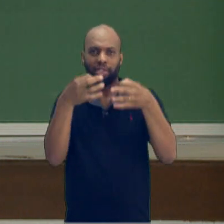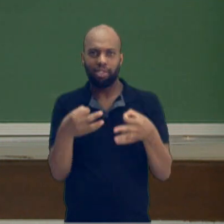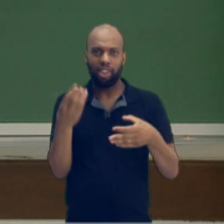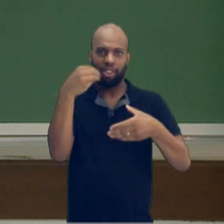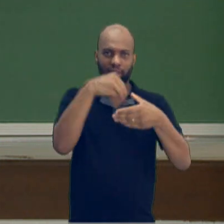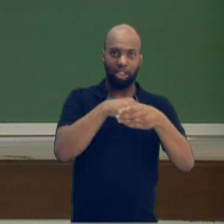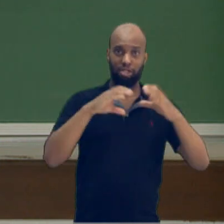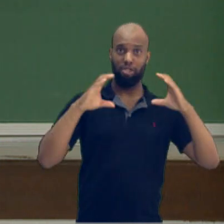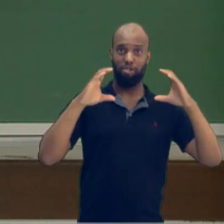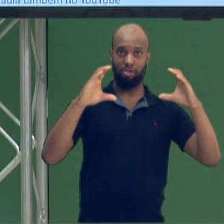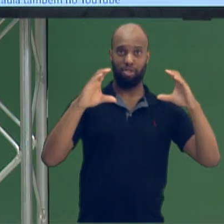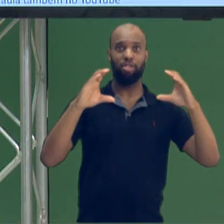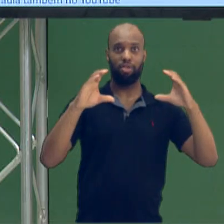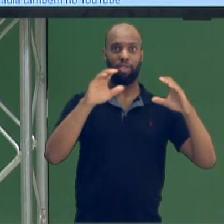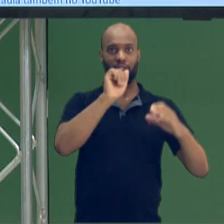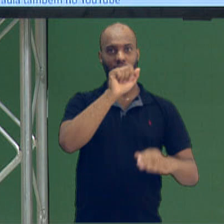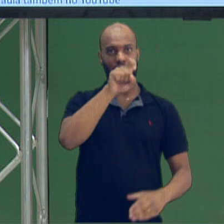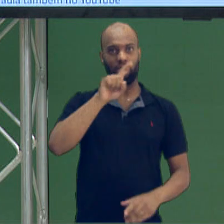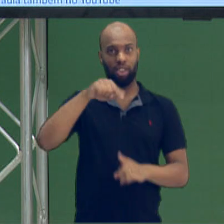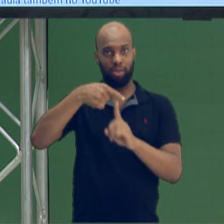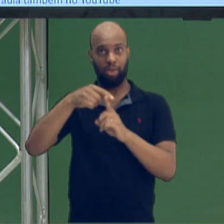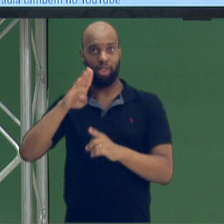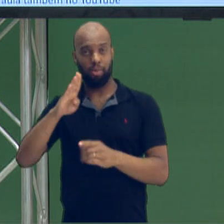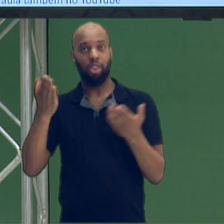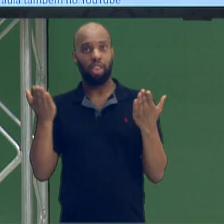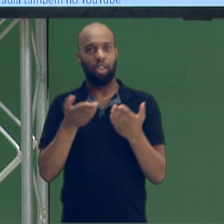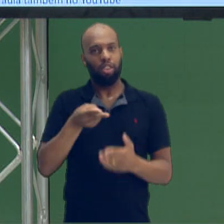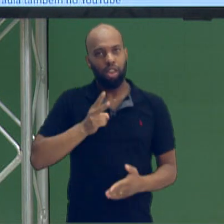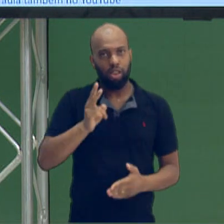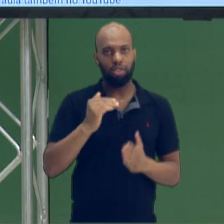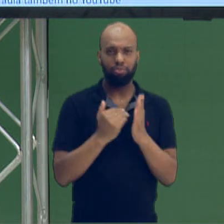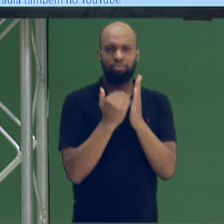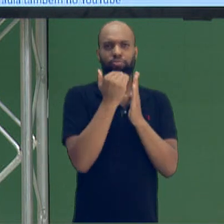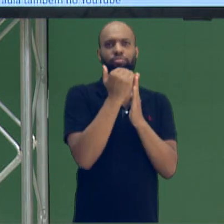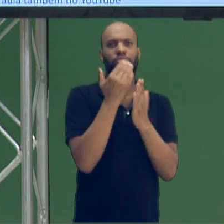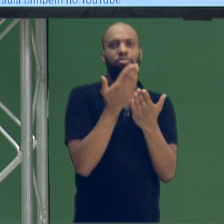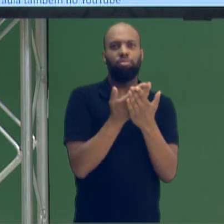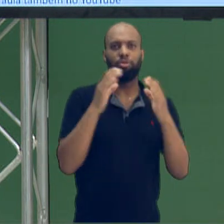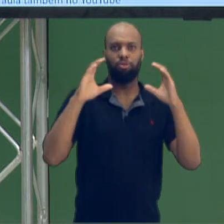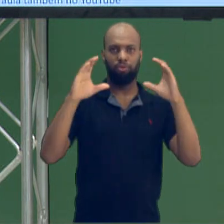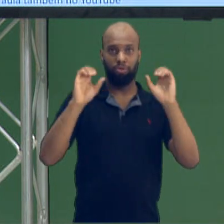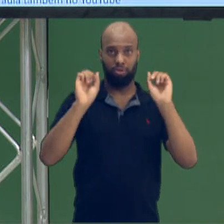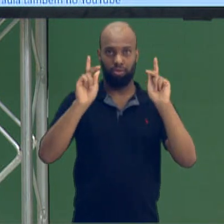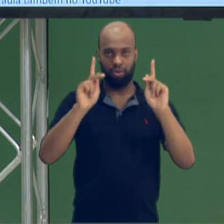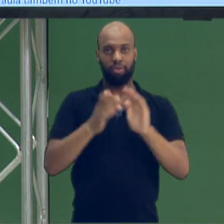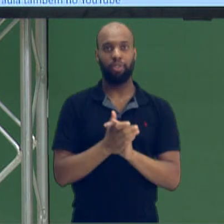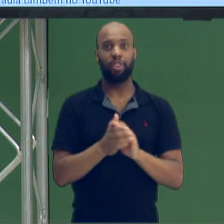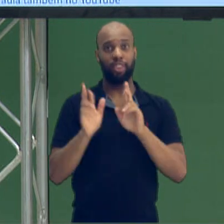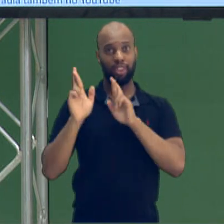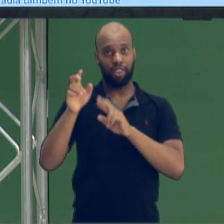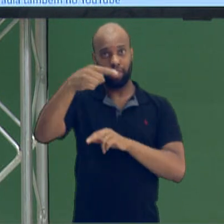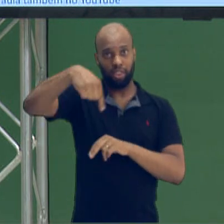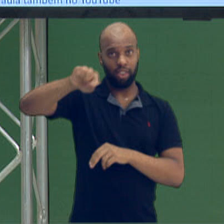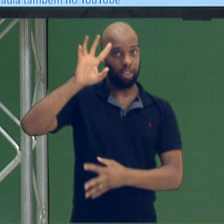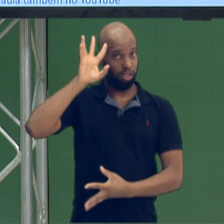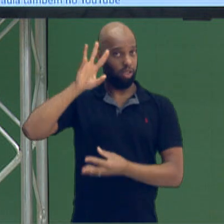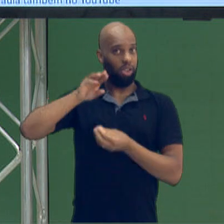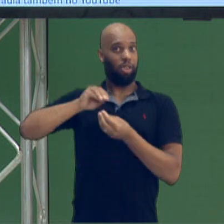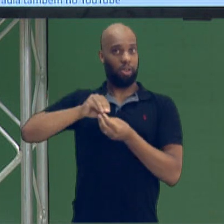função afim e a gente vai, com isso, progredindo no nosso estudo de função afim, tá certo? Espero que vocês tenham